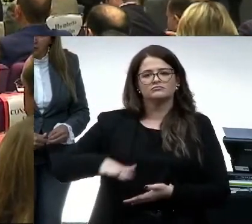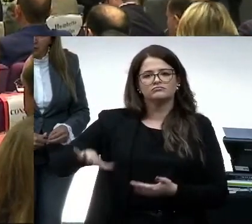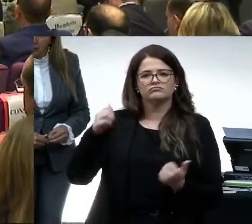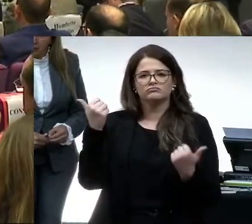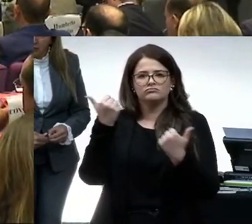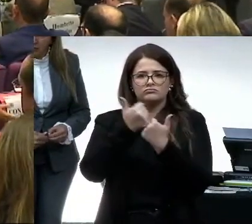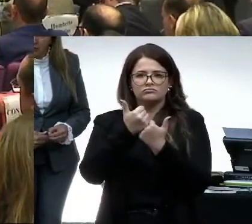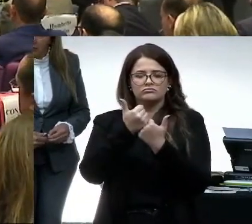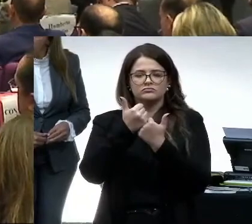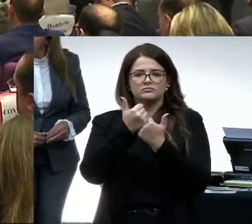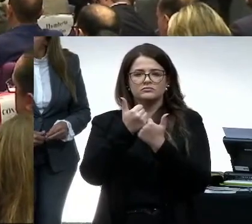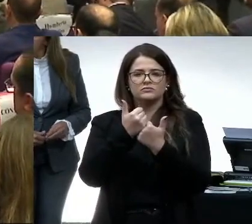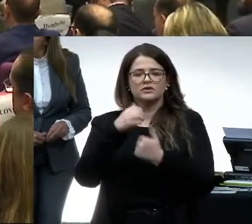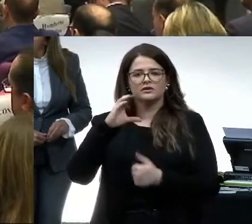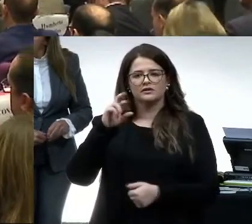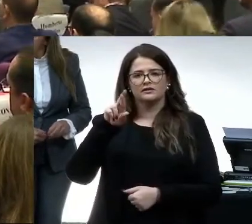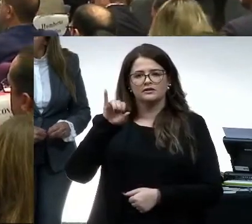adjunta,